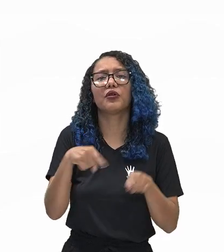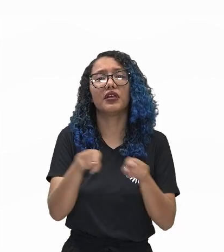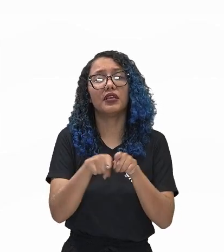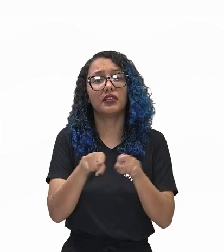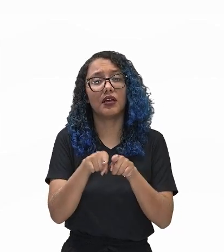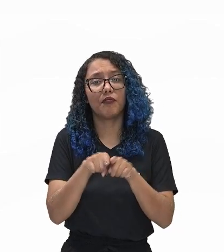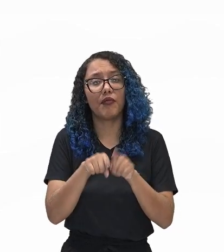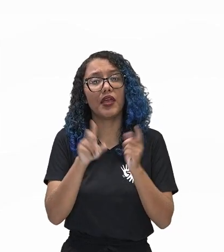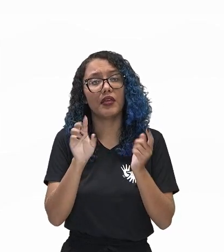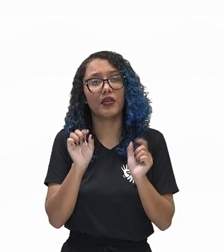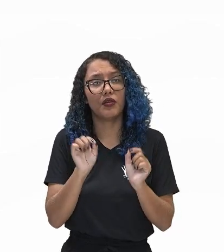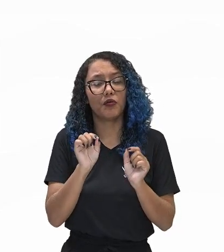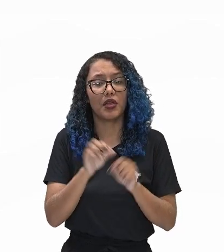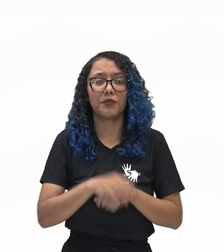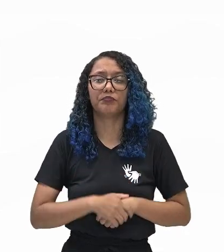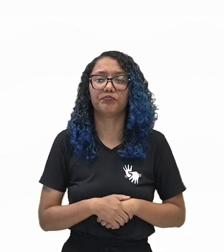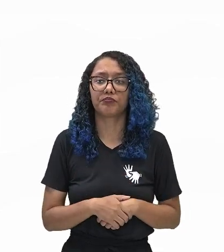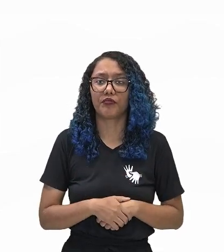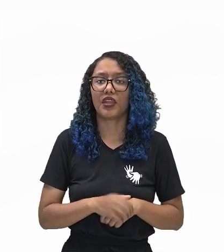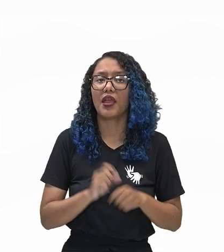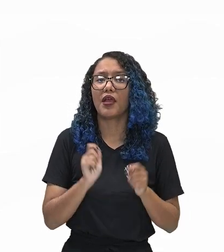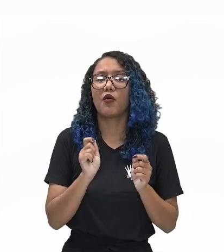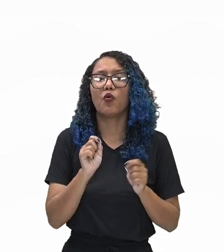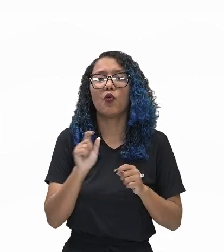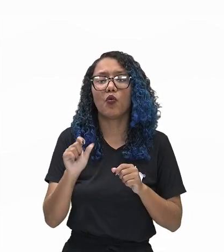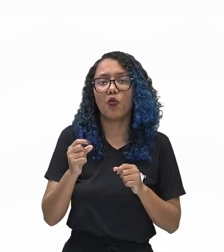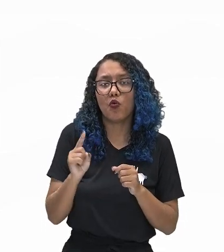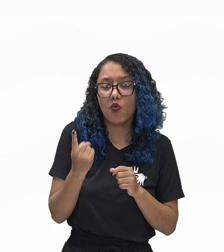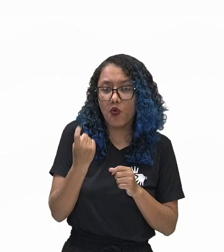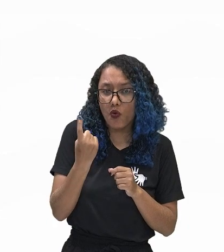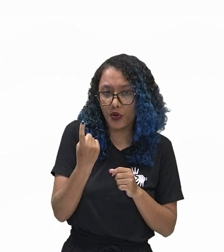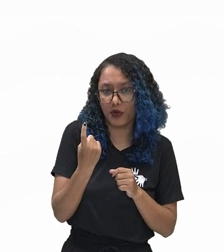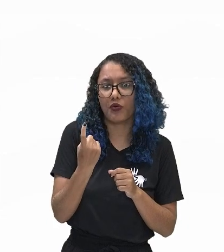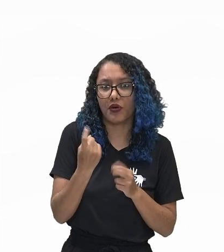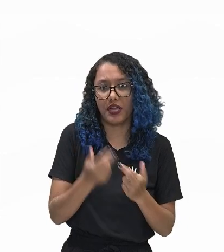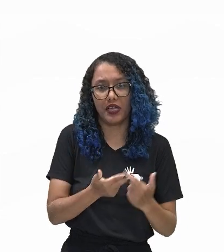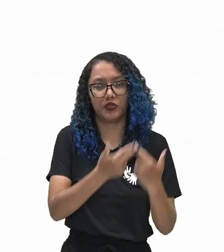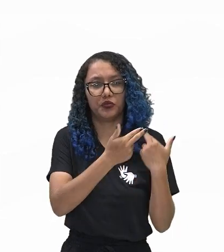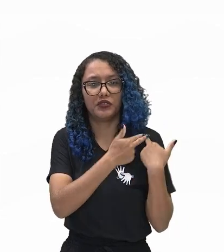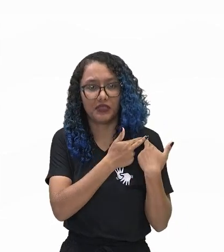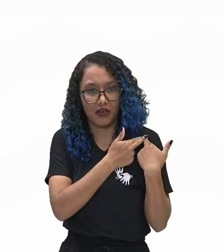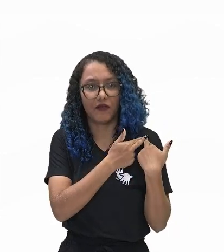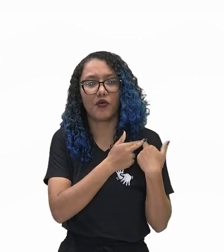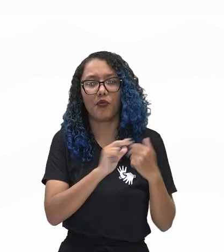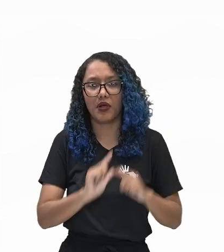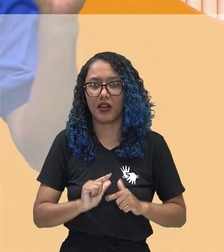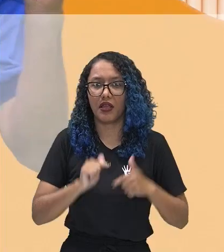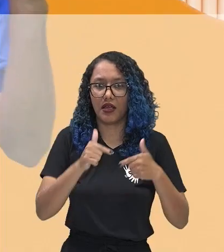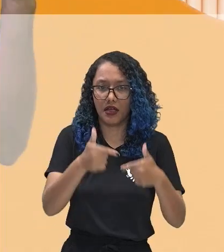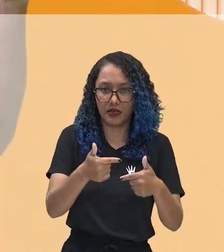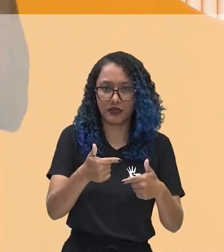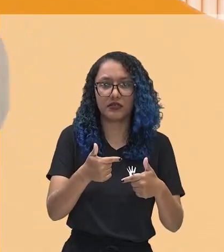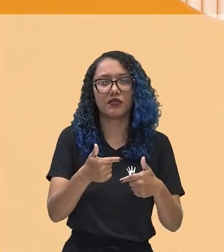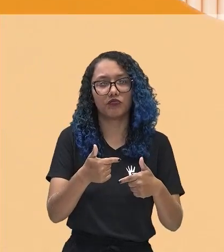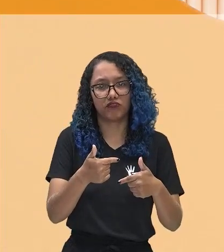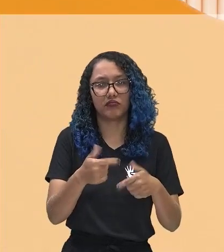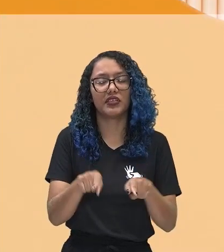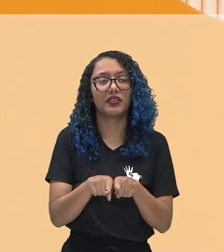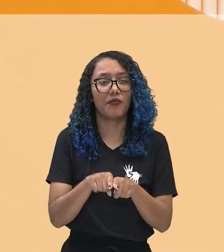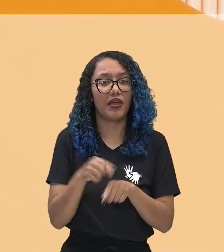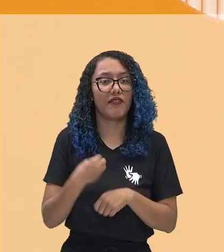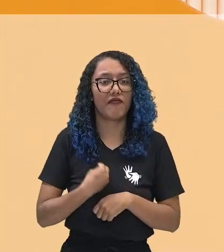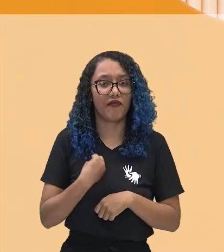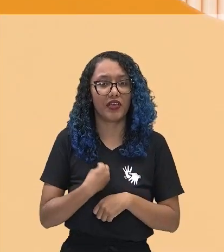seu destino. Então, Jean-Paul Sartre vai trazer um pouco aquela ideia do Kierkegaard lá da frente, né? Ajudado